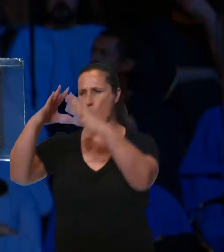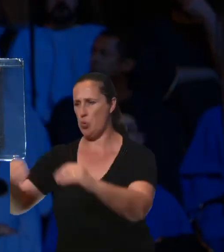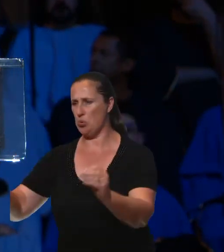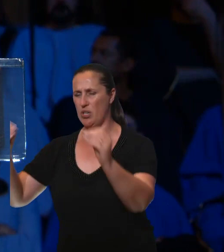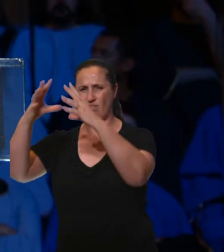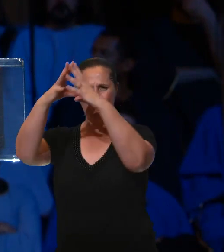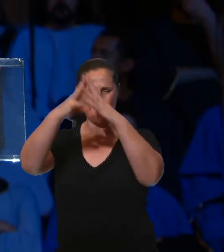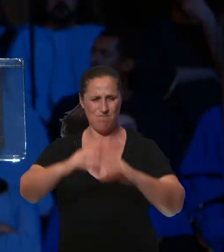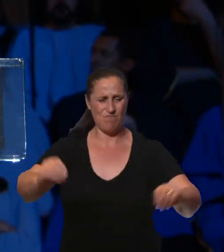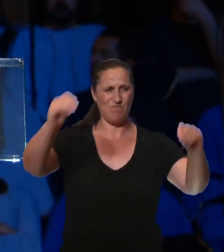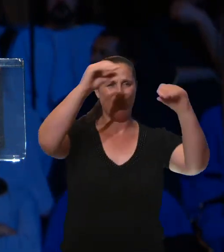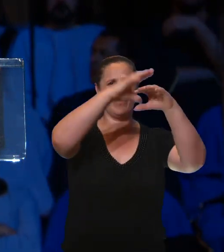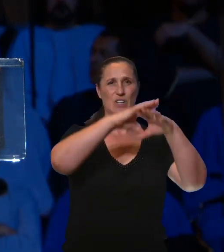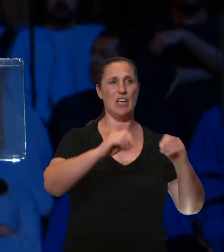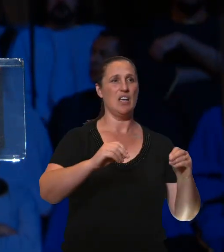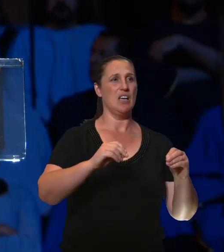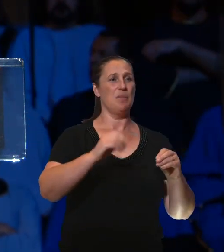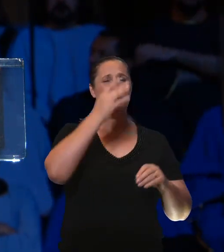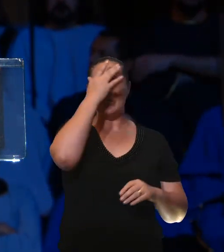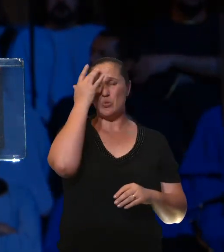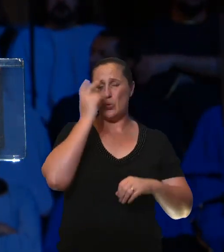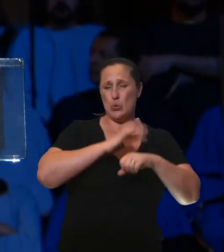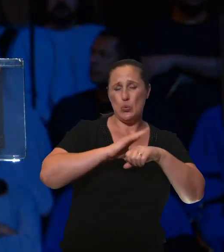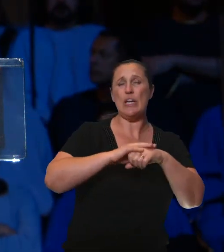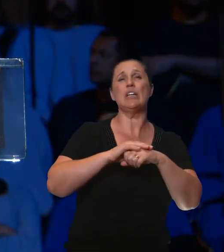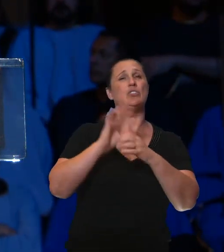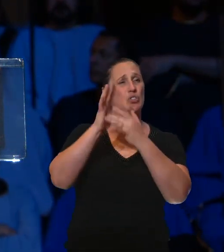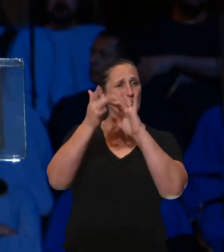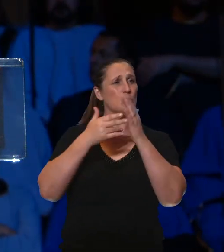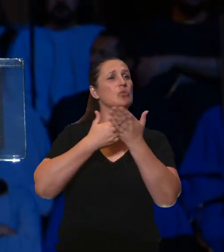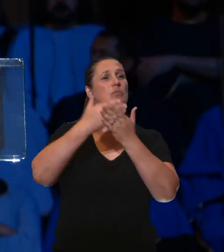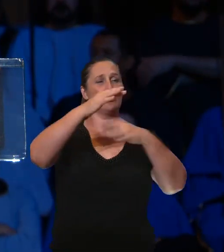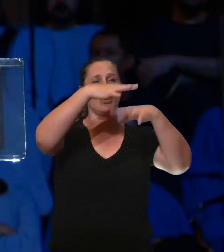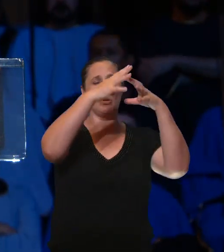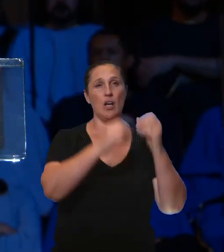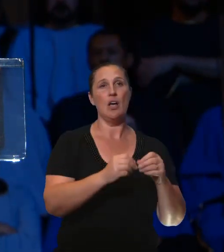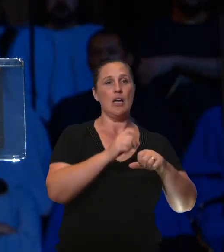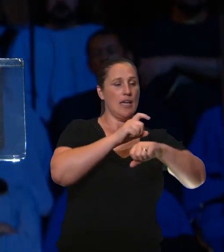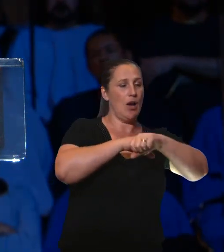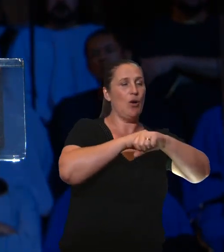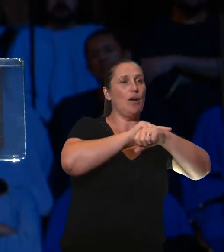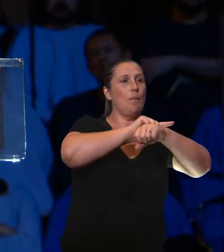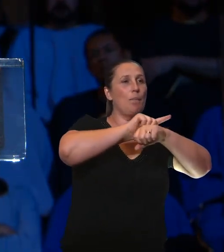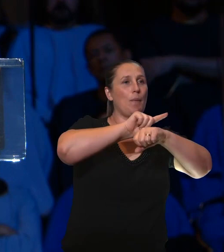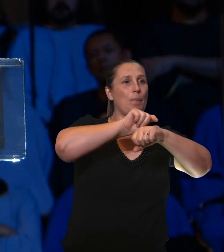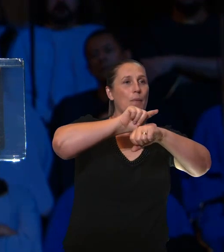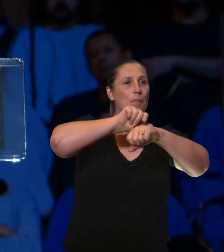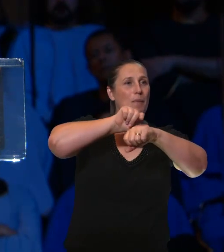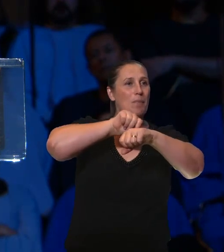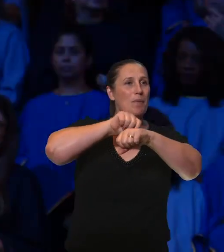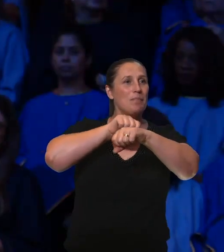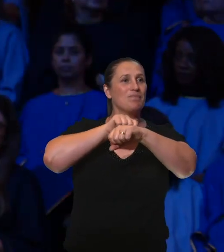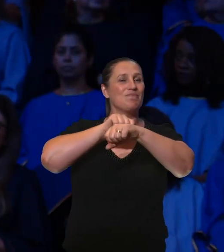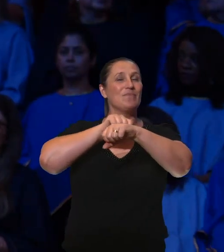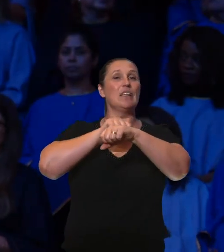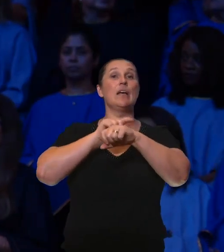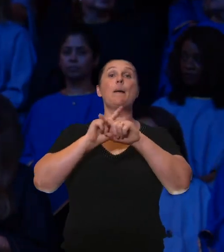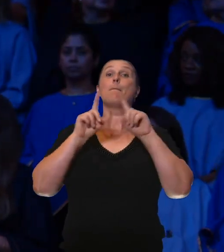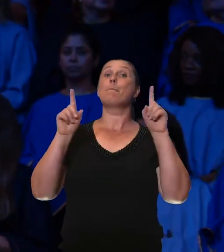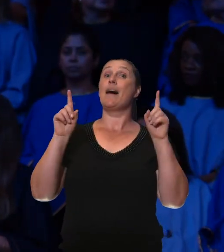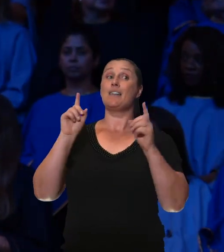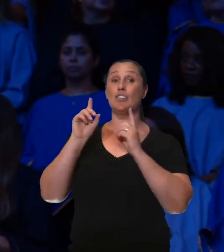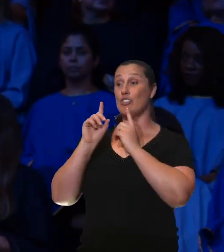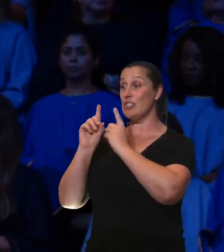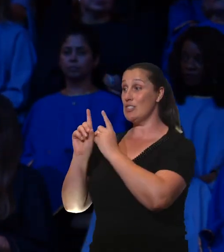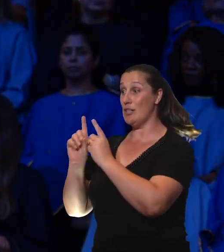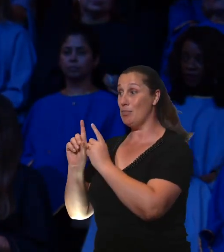todas as enfermidades daquela multidão, e o tempo foi passando, quando os discípulos chegaram